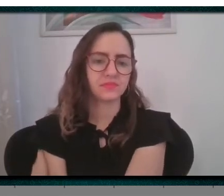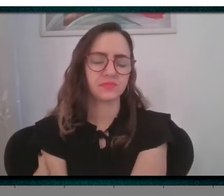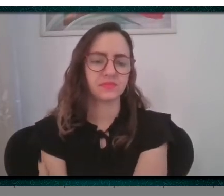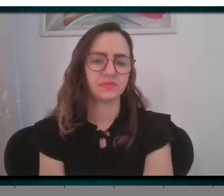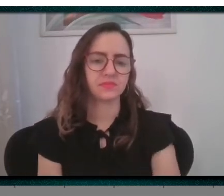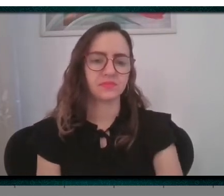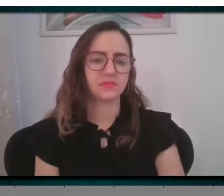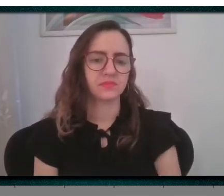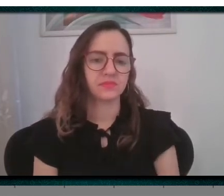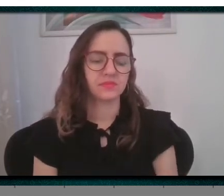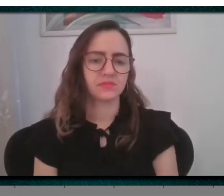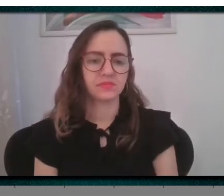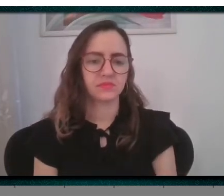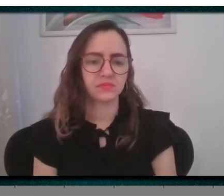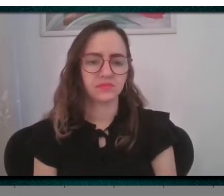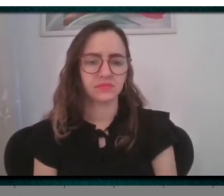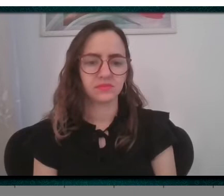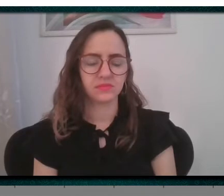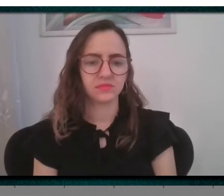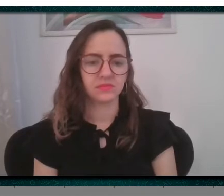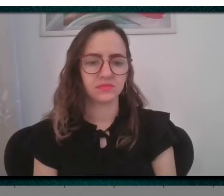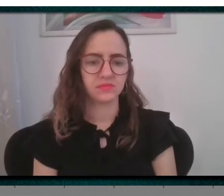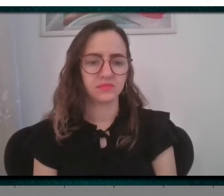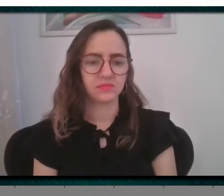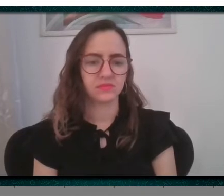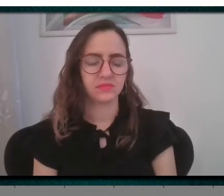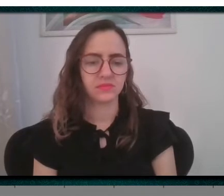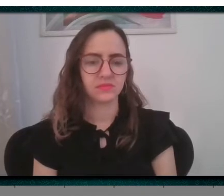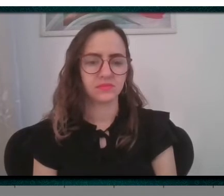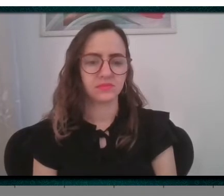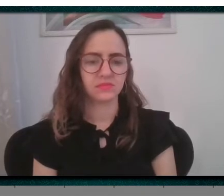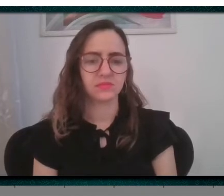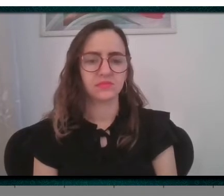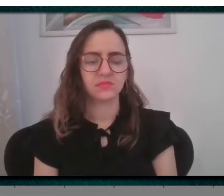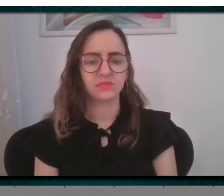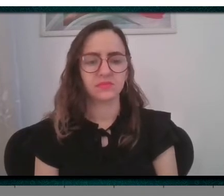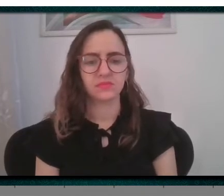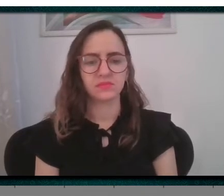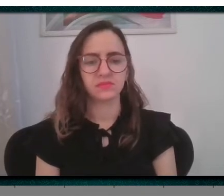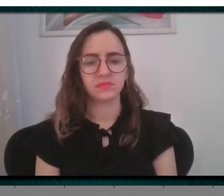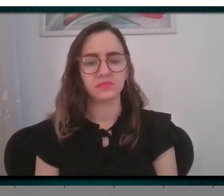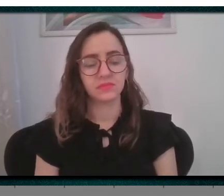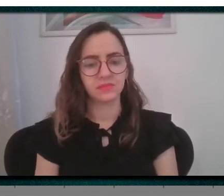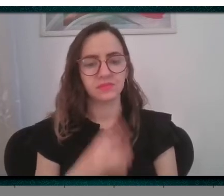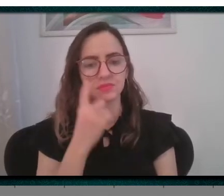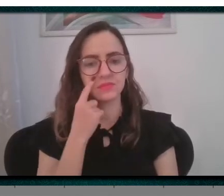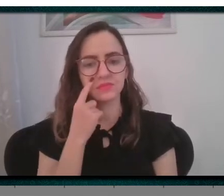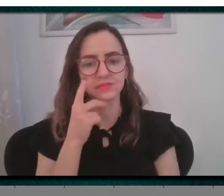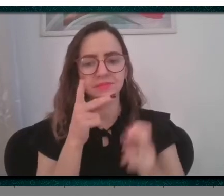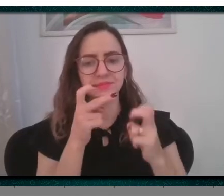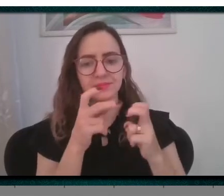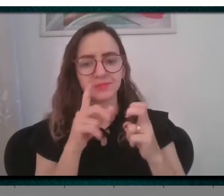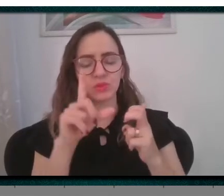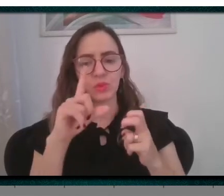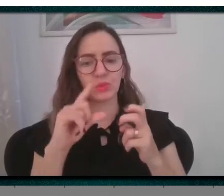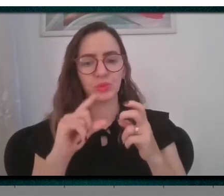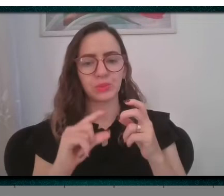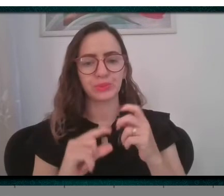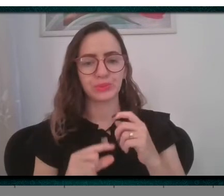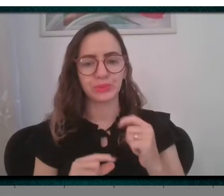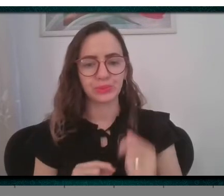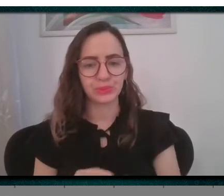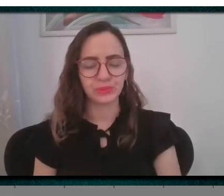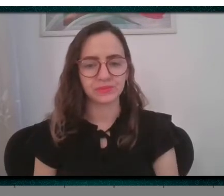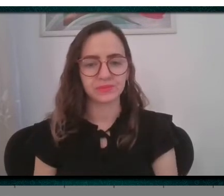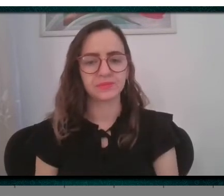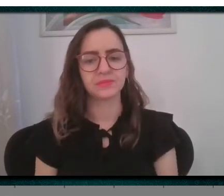escalinha. 10 elevado a 0. 10 elevado a menos 1. 10 elevado a menos 2. E botar até 10 elevado a menos 3. Aqui tá bom